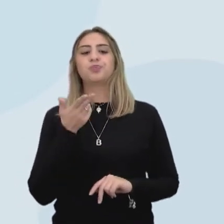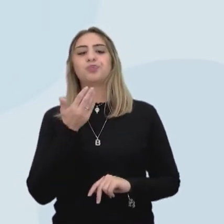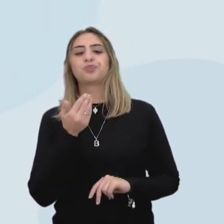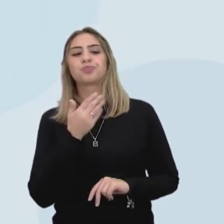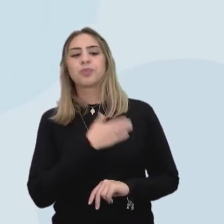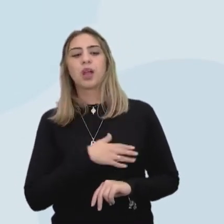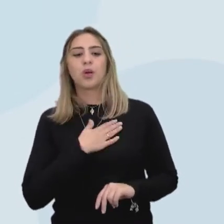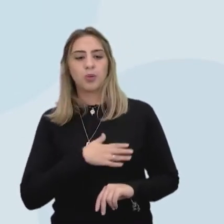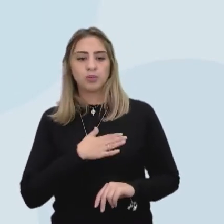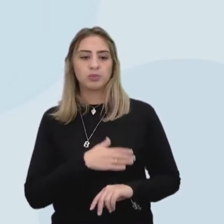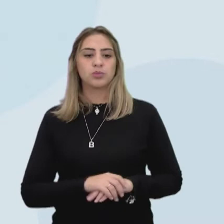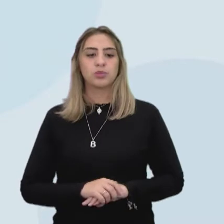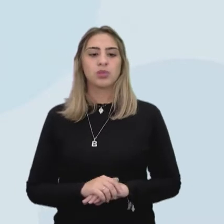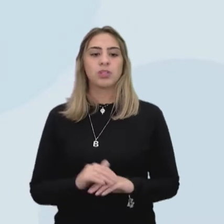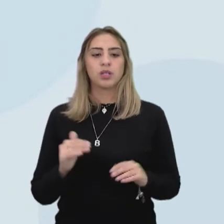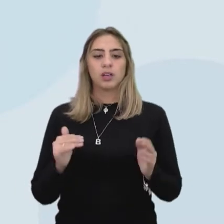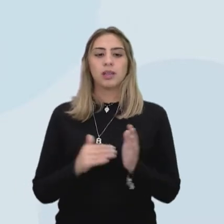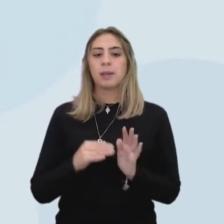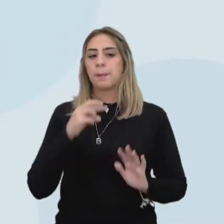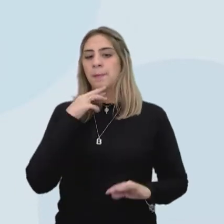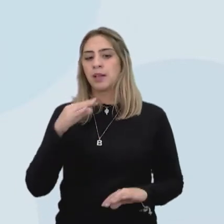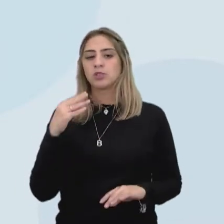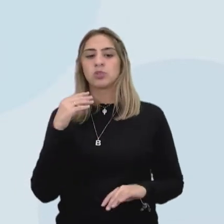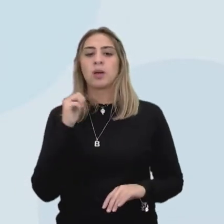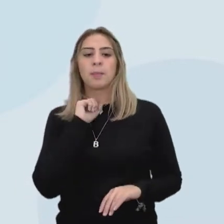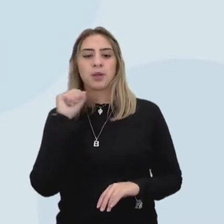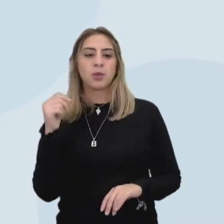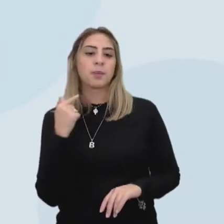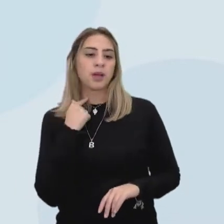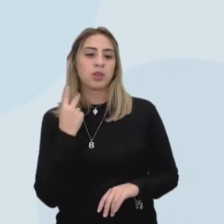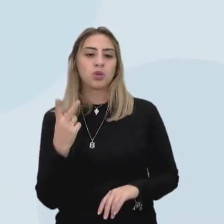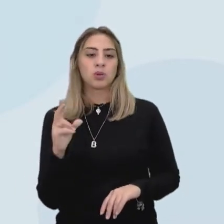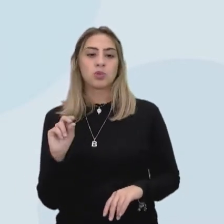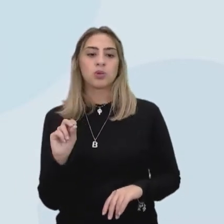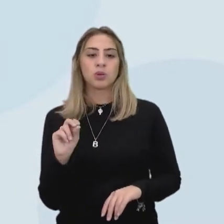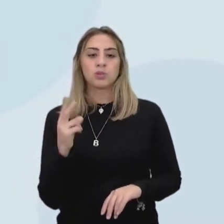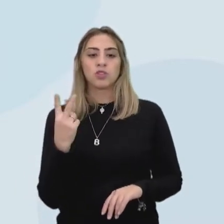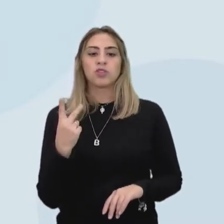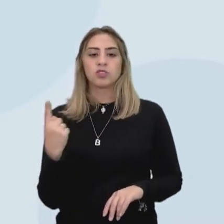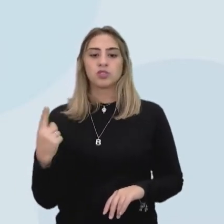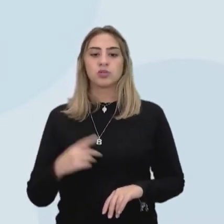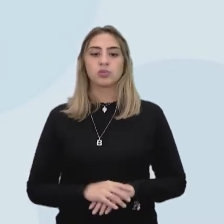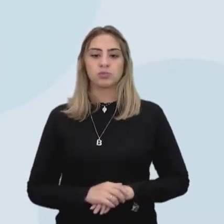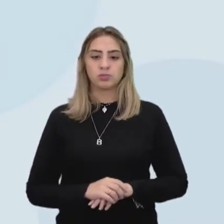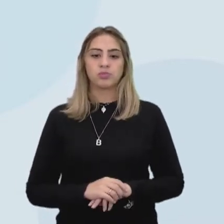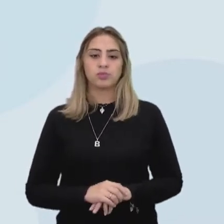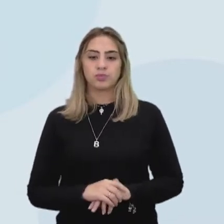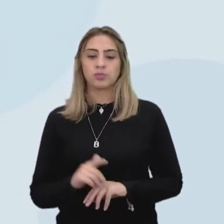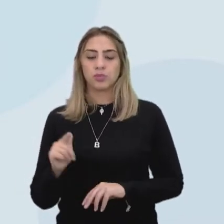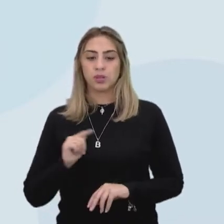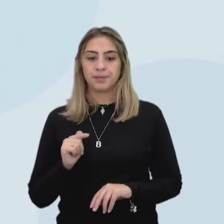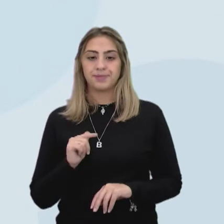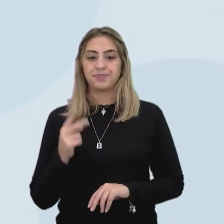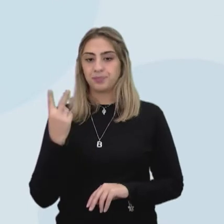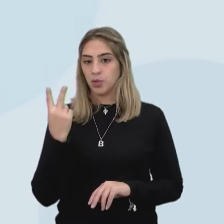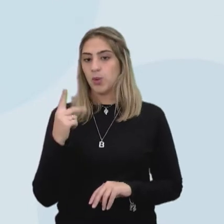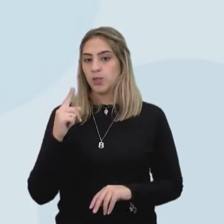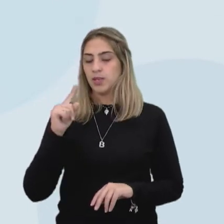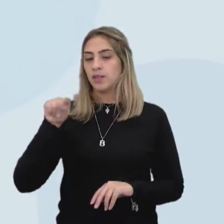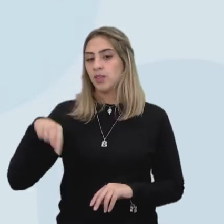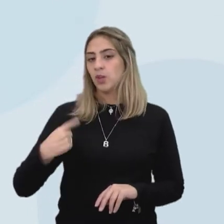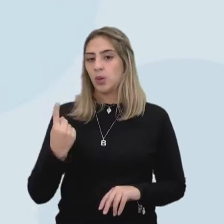até o trimestre de março, abril e maio de 2021. E aí nós temos aí